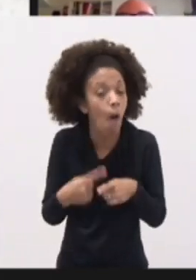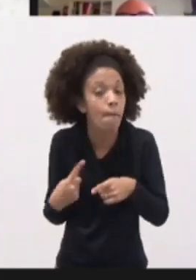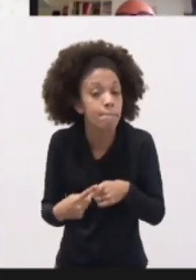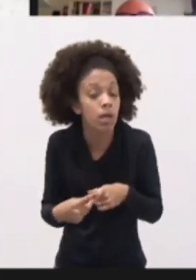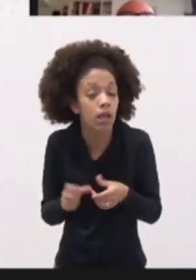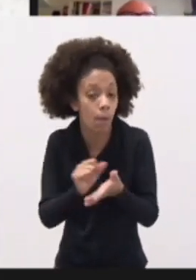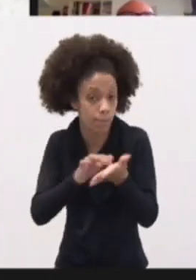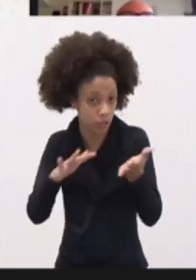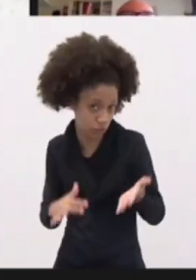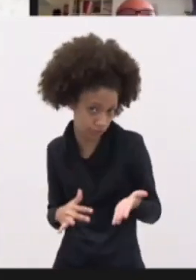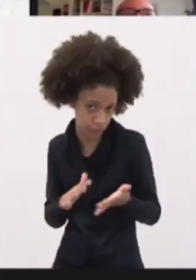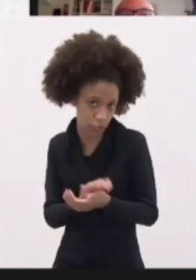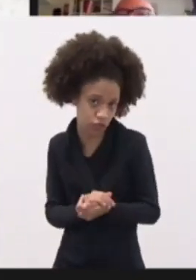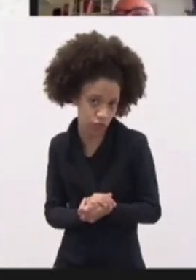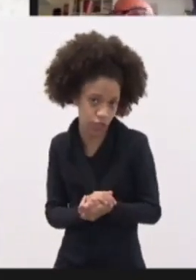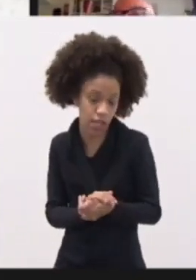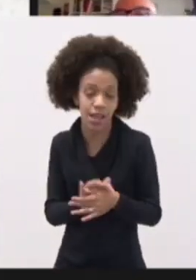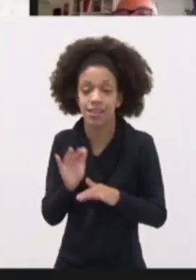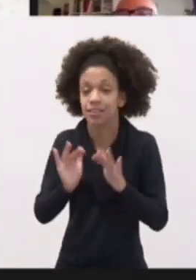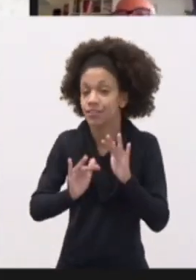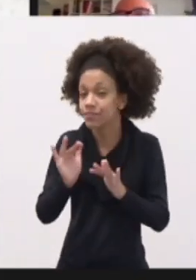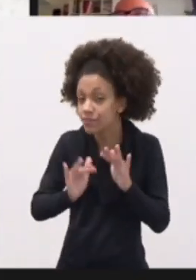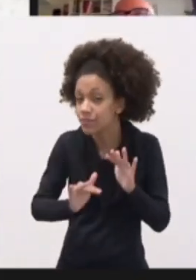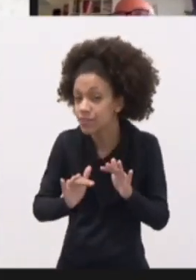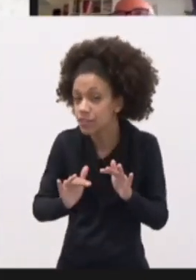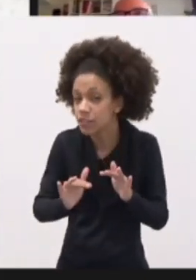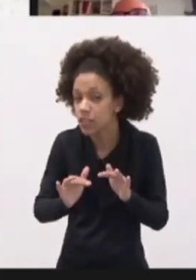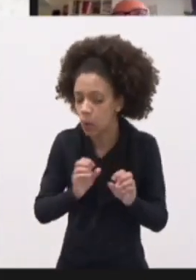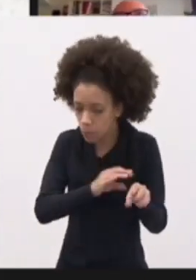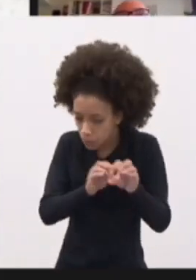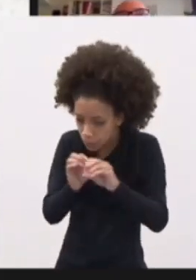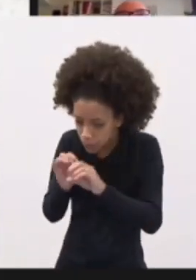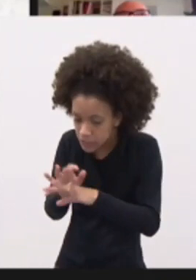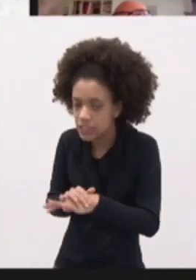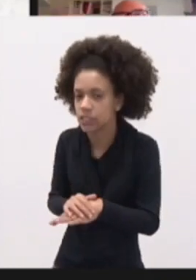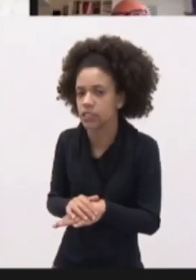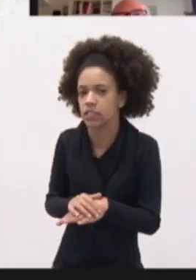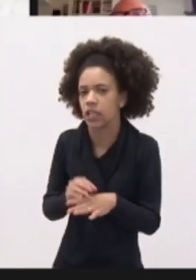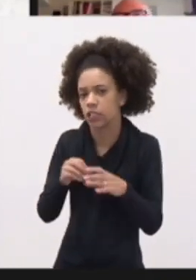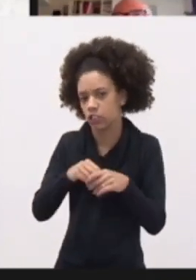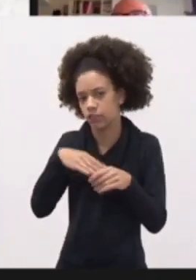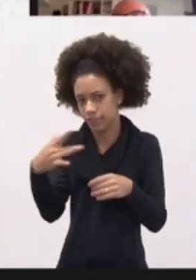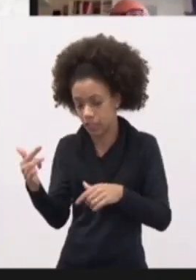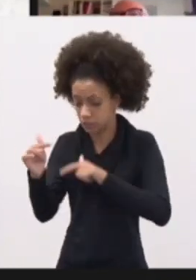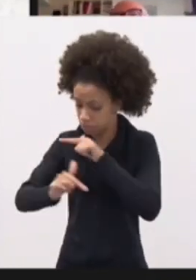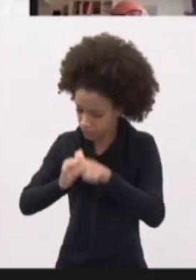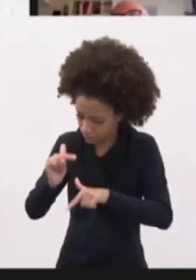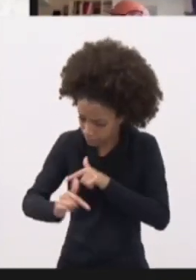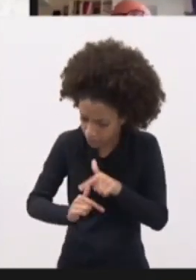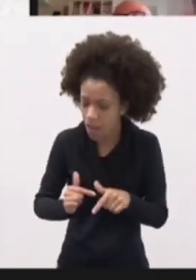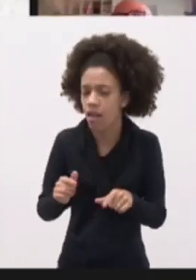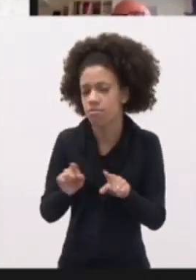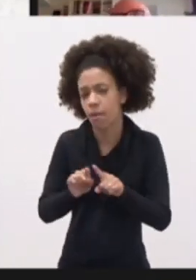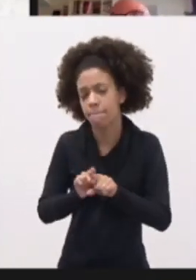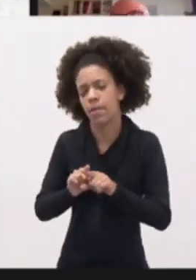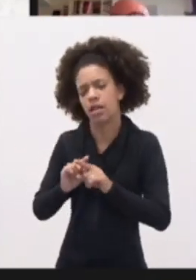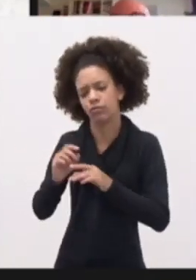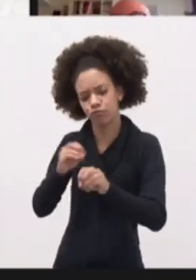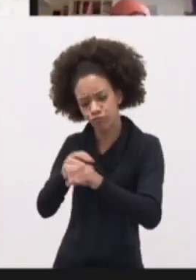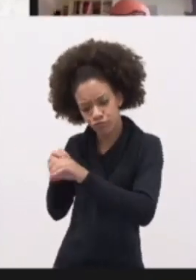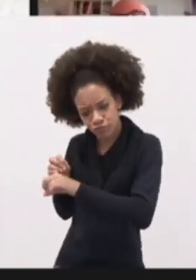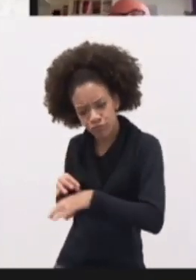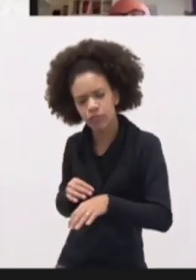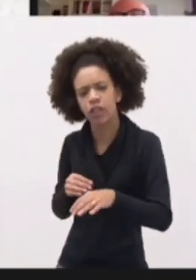que, mesmo no ensino, né, nessa condição que a gente está dos alunos estudarem nas suas casas, a gente dá aula das nossas